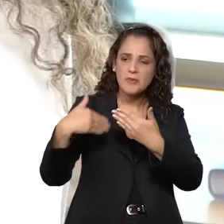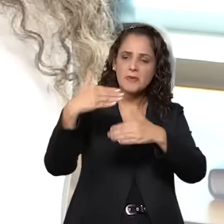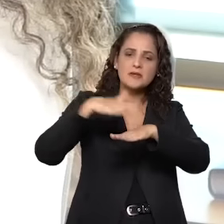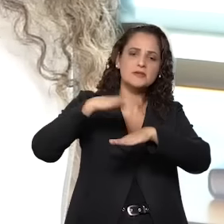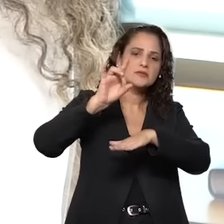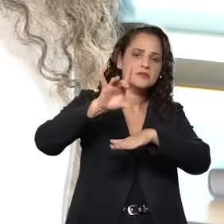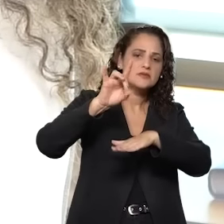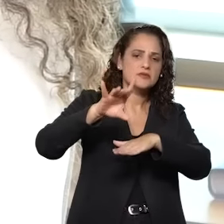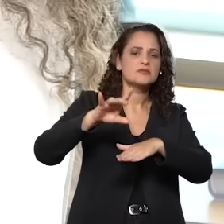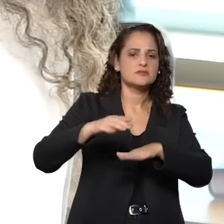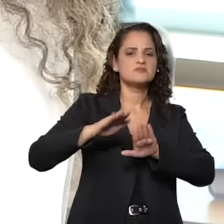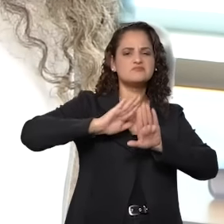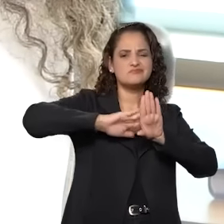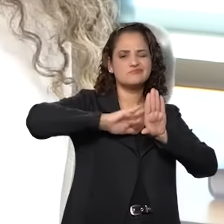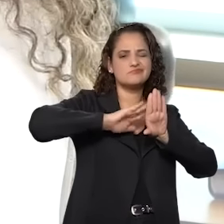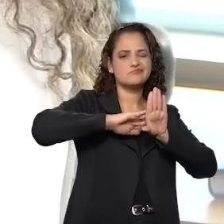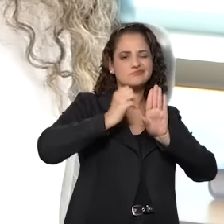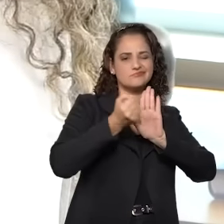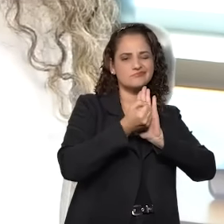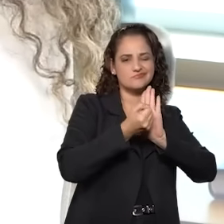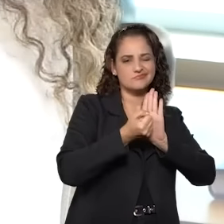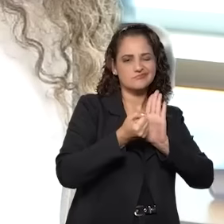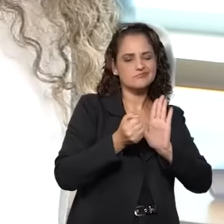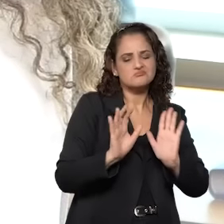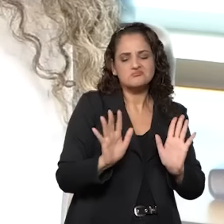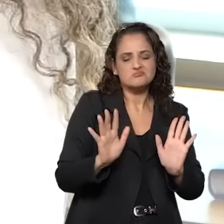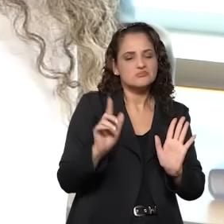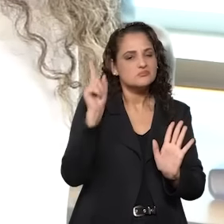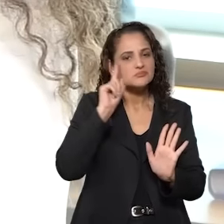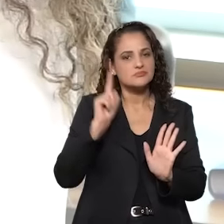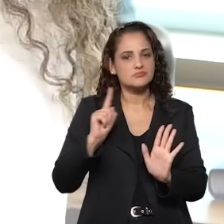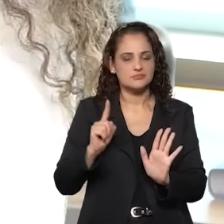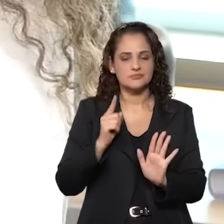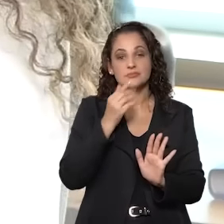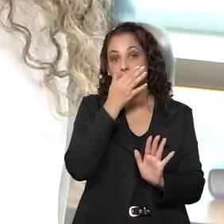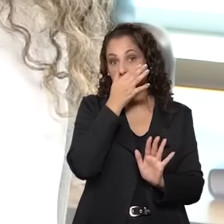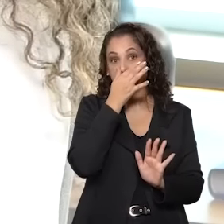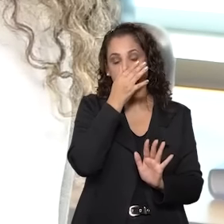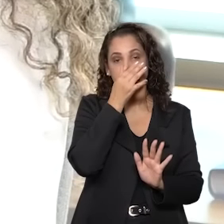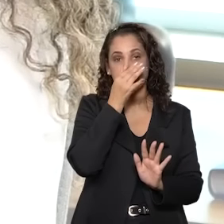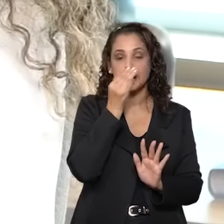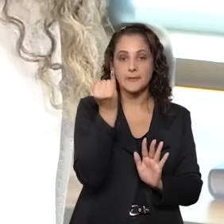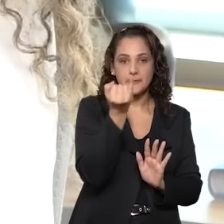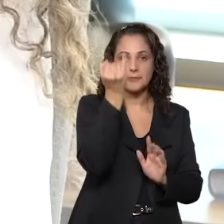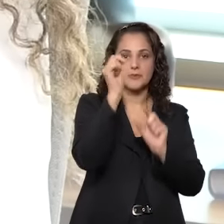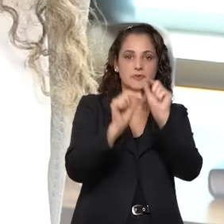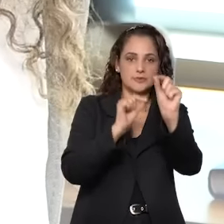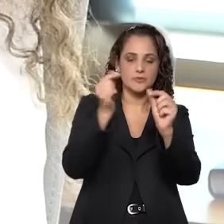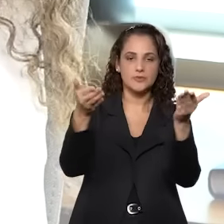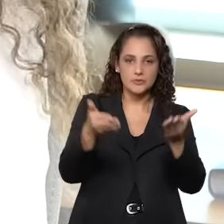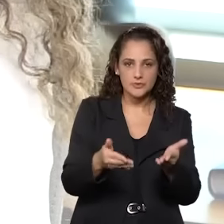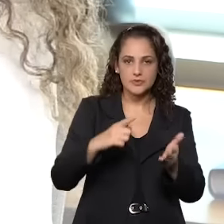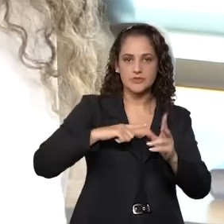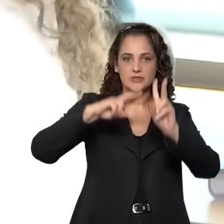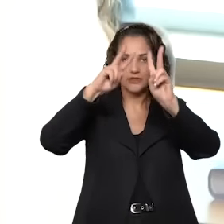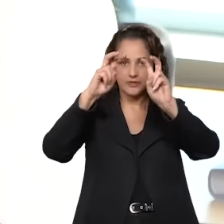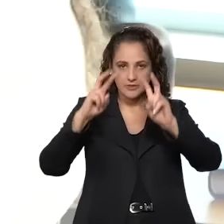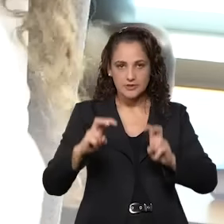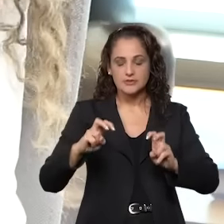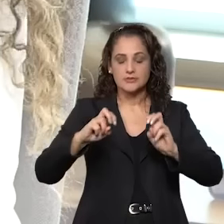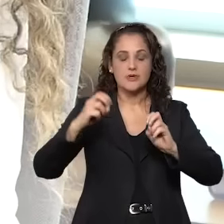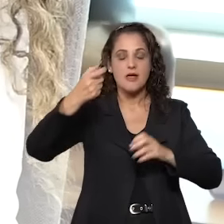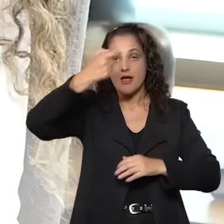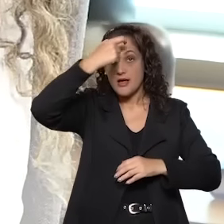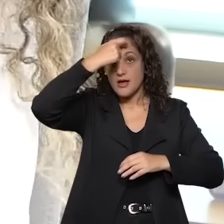saber o que importa é que hoje a gente tá trazendo esses temas pra luz da consciência então tô tirando do inconsciente colocando na mesa aqui né